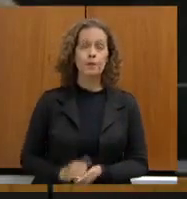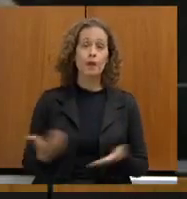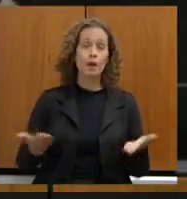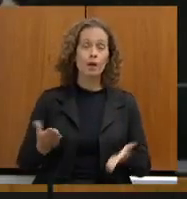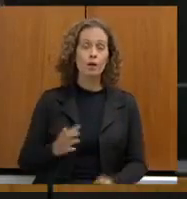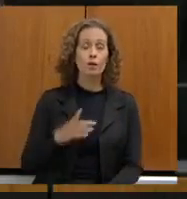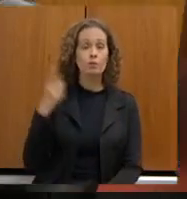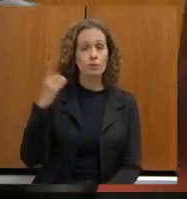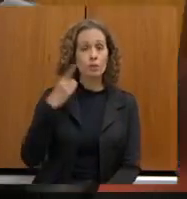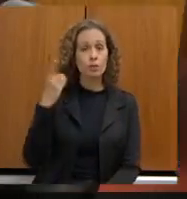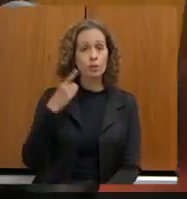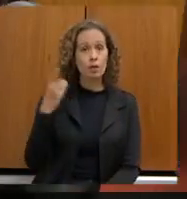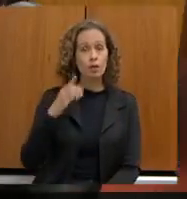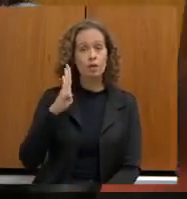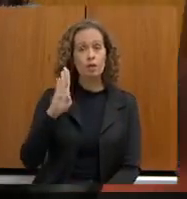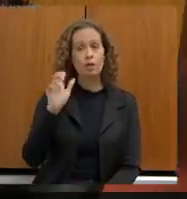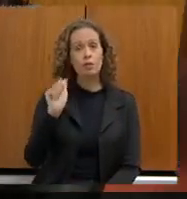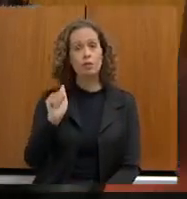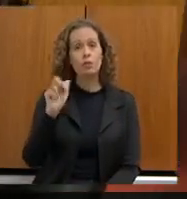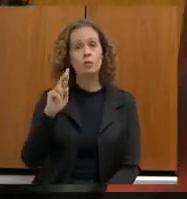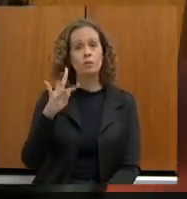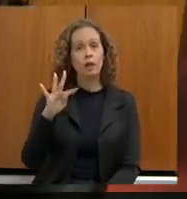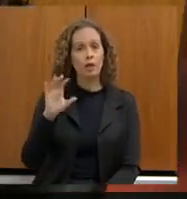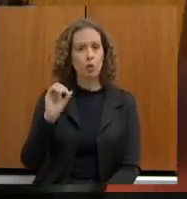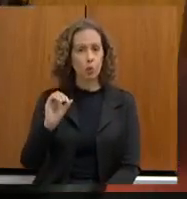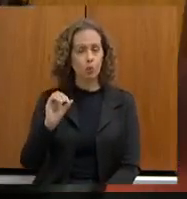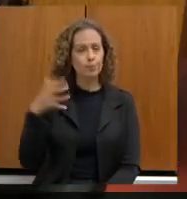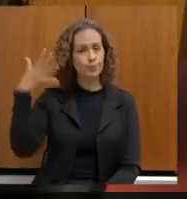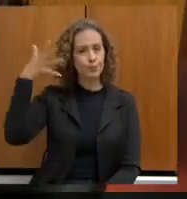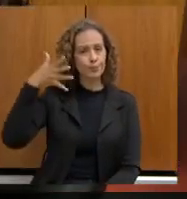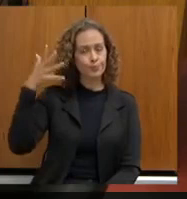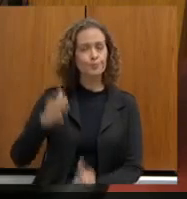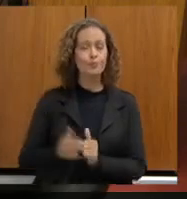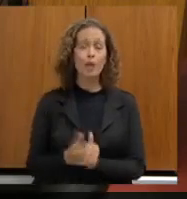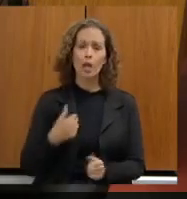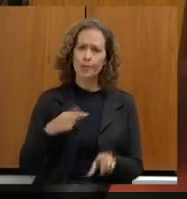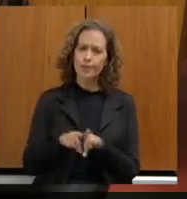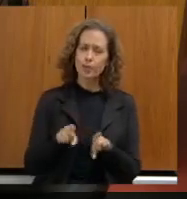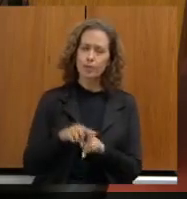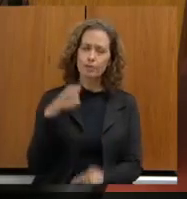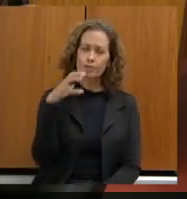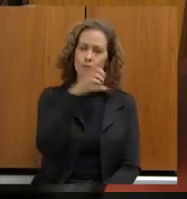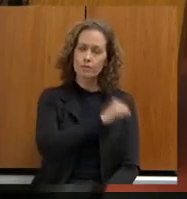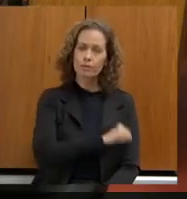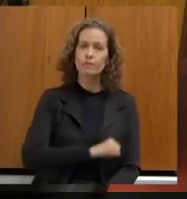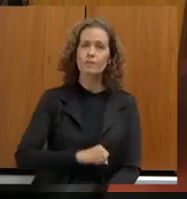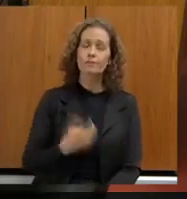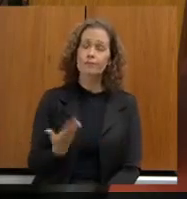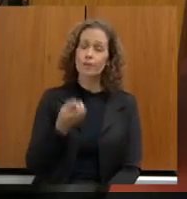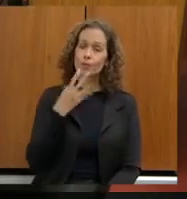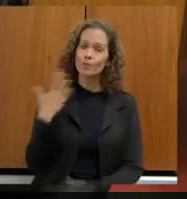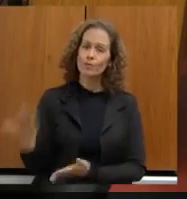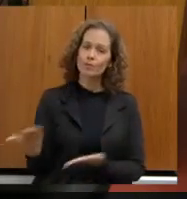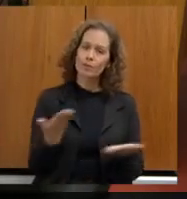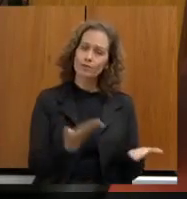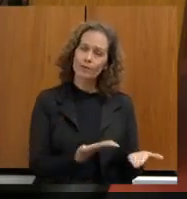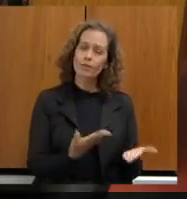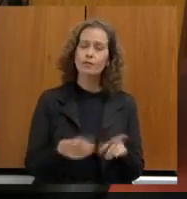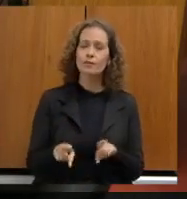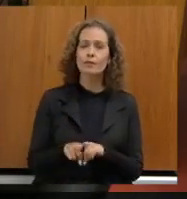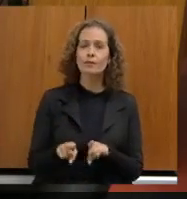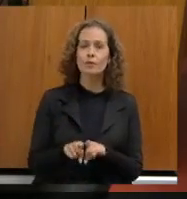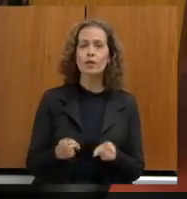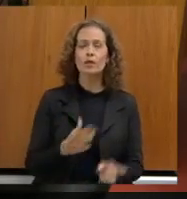palavra nos Deputado pastor Obrigado presidente Lula em breve também Joaquim ser muito bem-vinda assim como